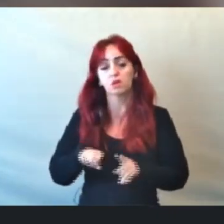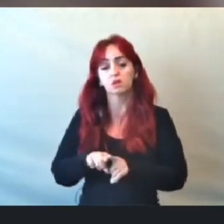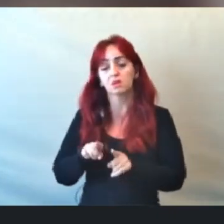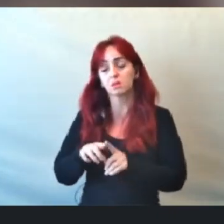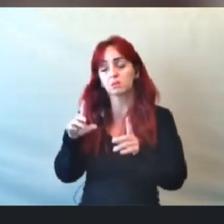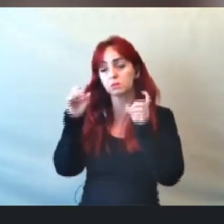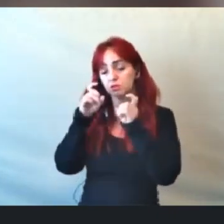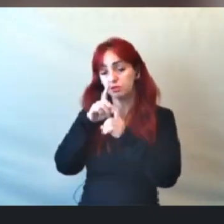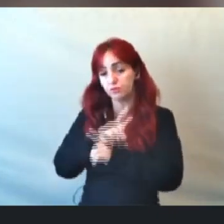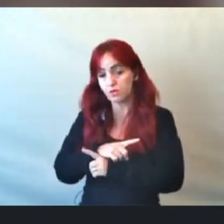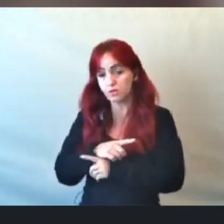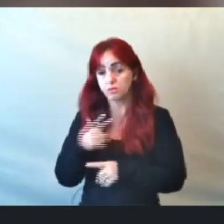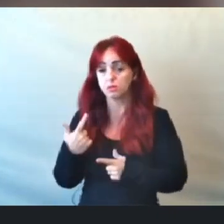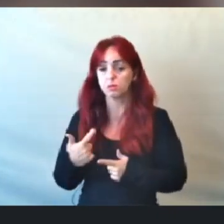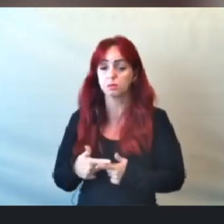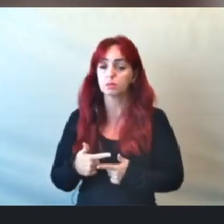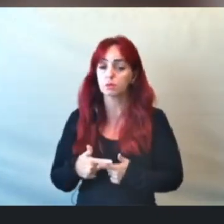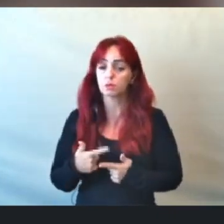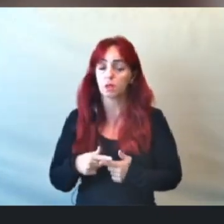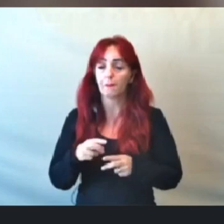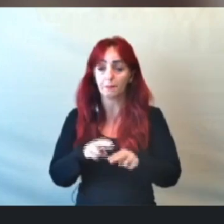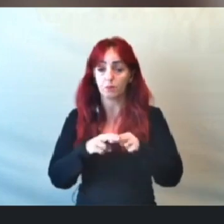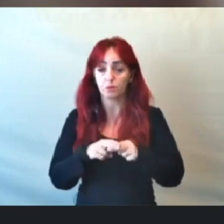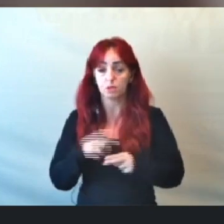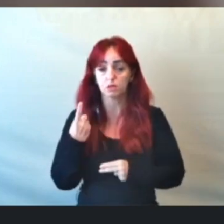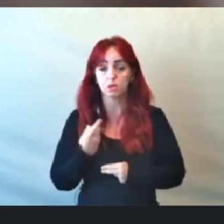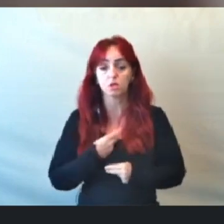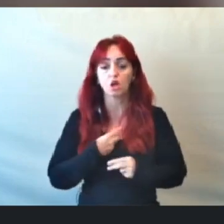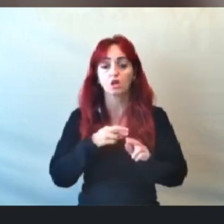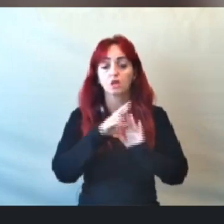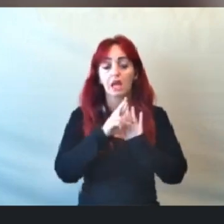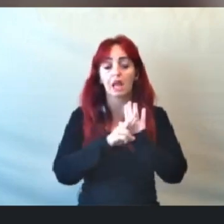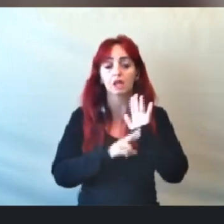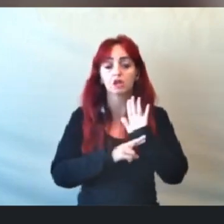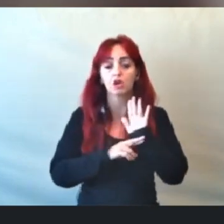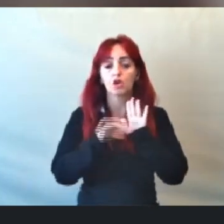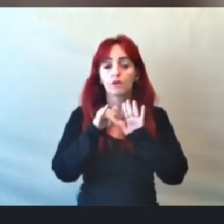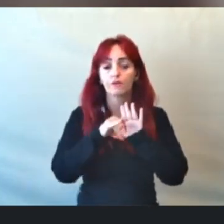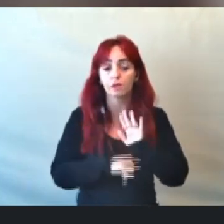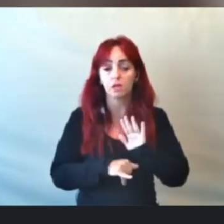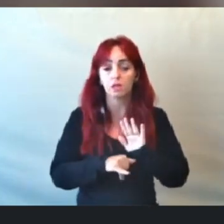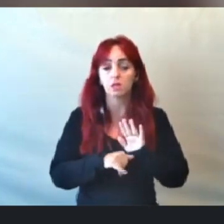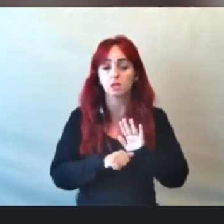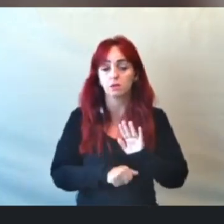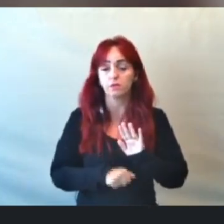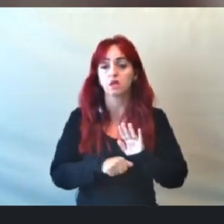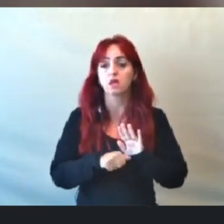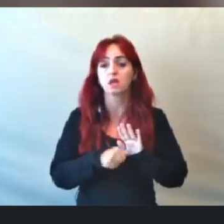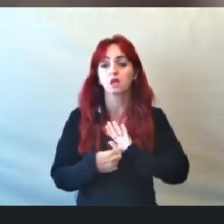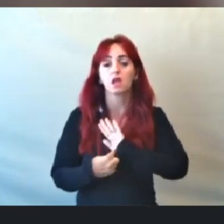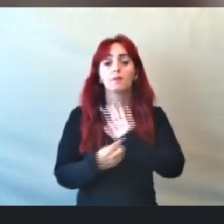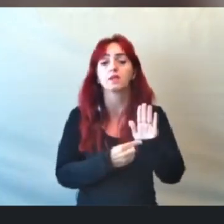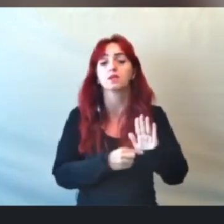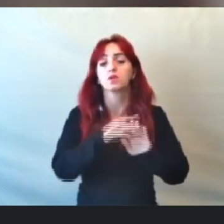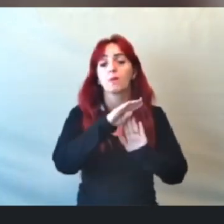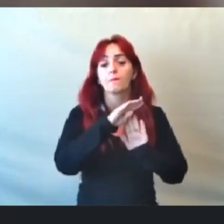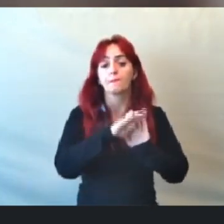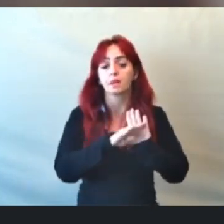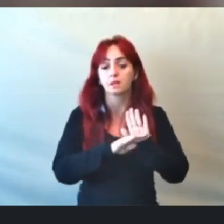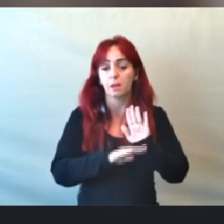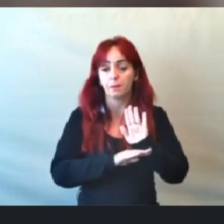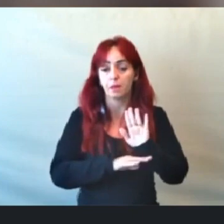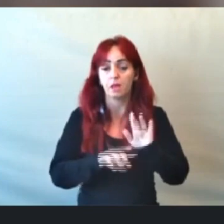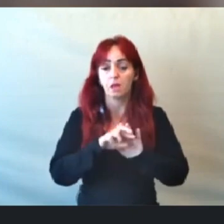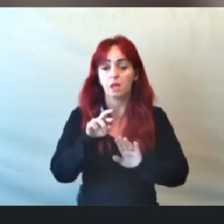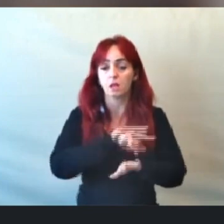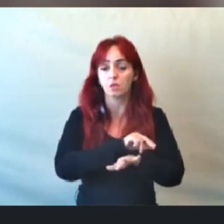isso que nosso relatório final apresentou uma tabela, né, com várias outras providências